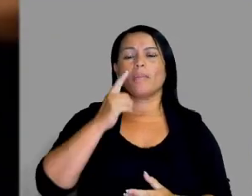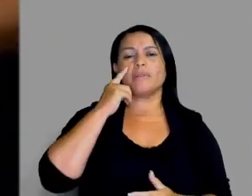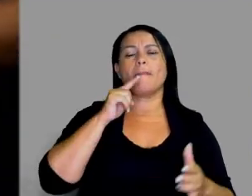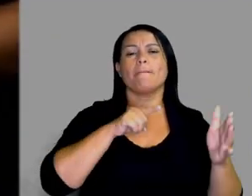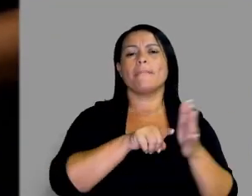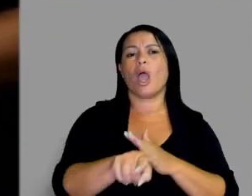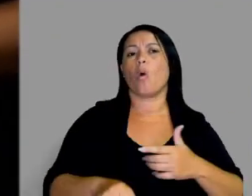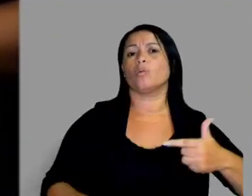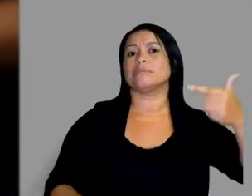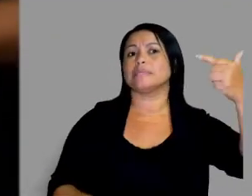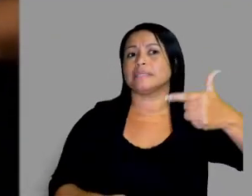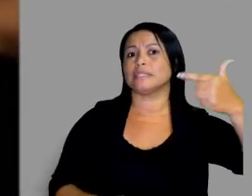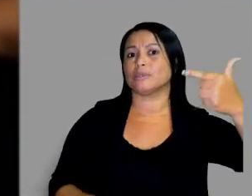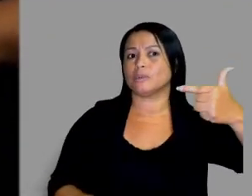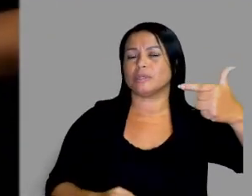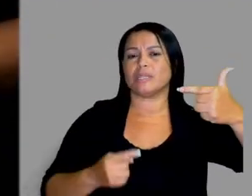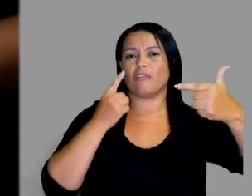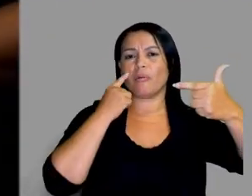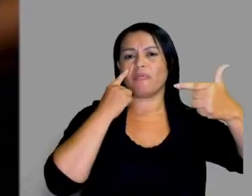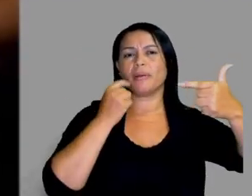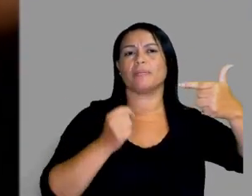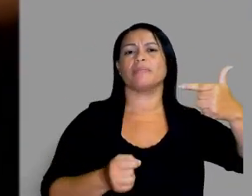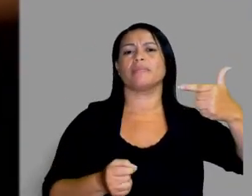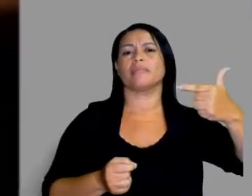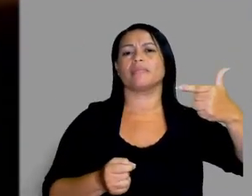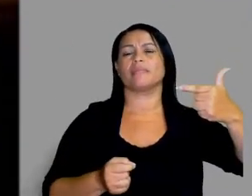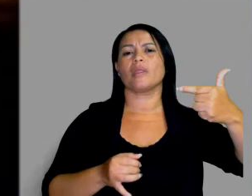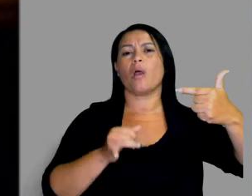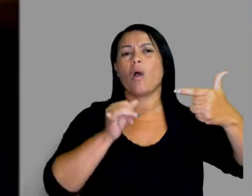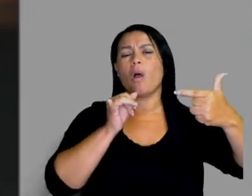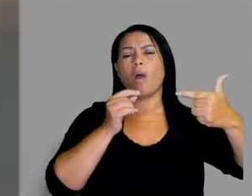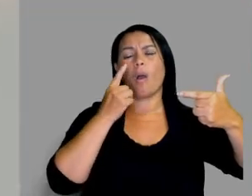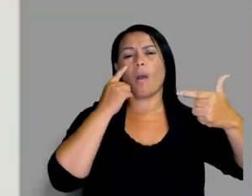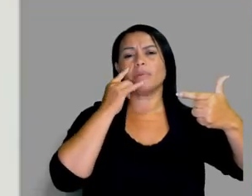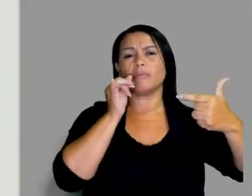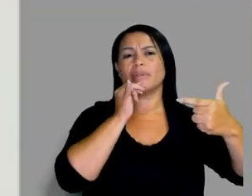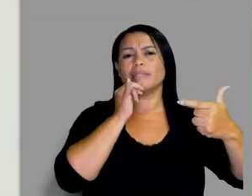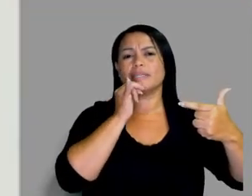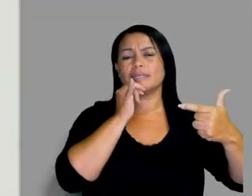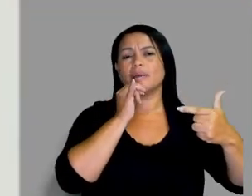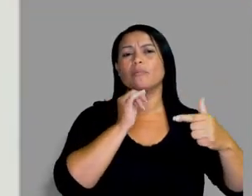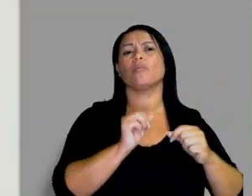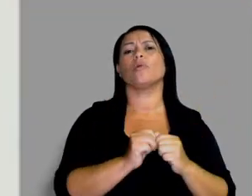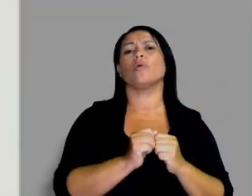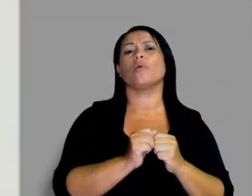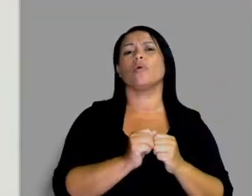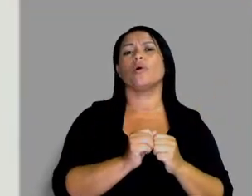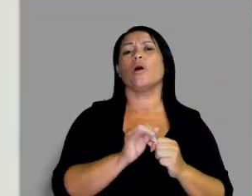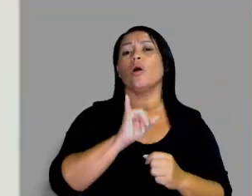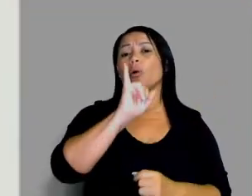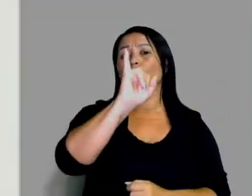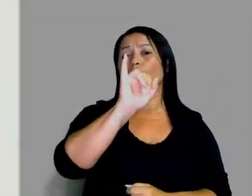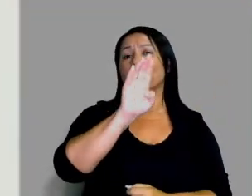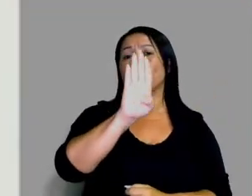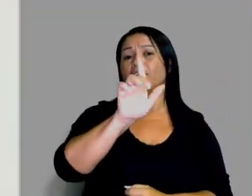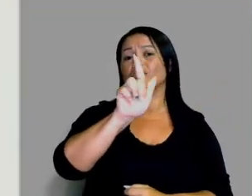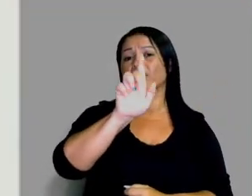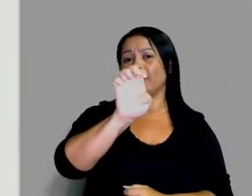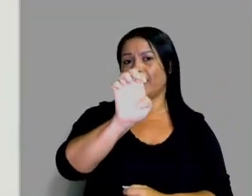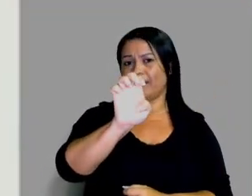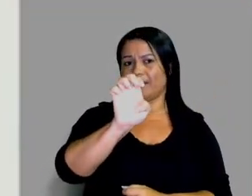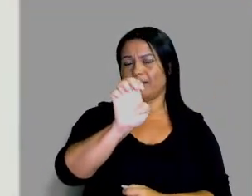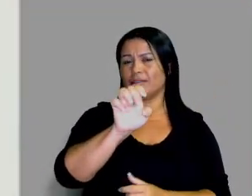Segunda questão, pessoal, e aí, vamos lá? O Instituto Brasileiro de Geografia e Estatística, o